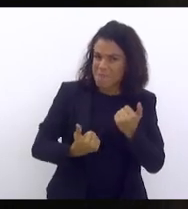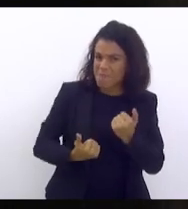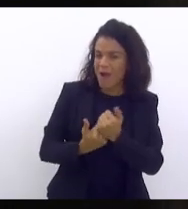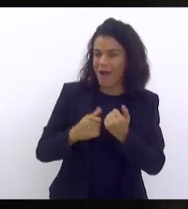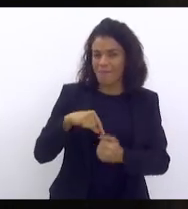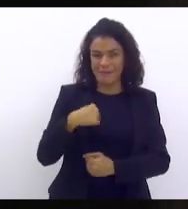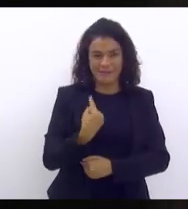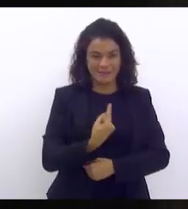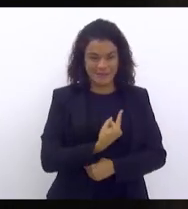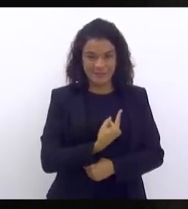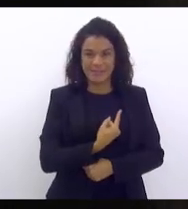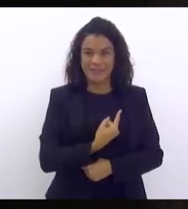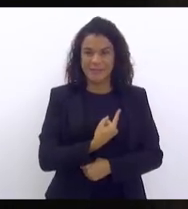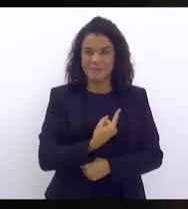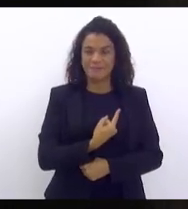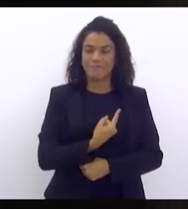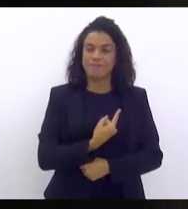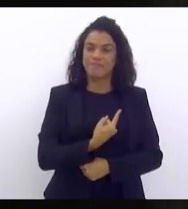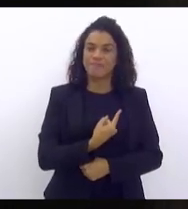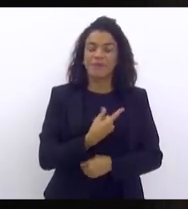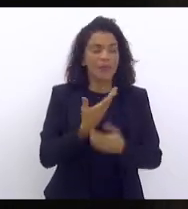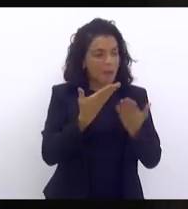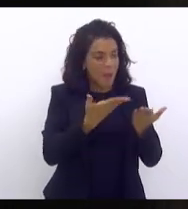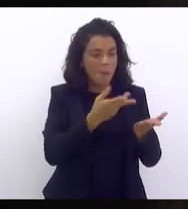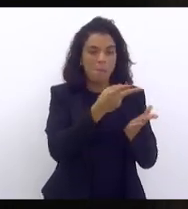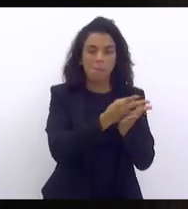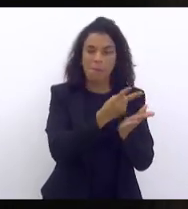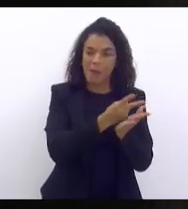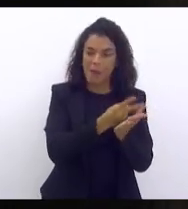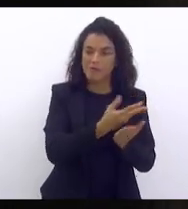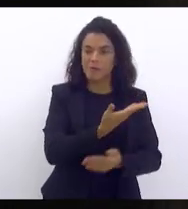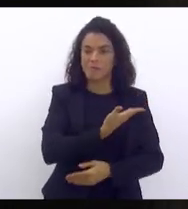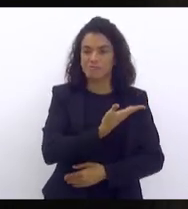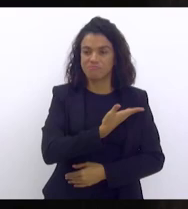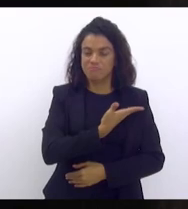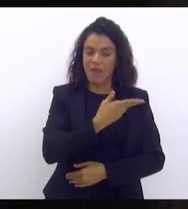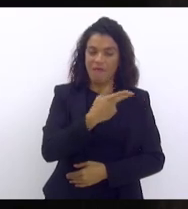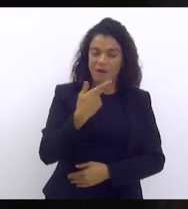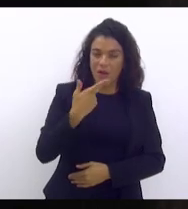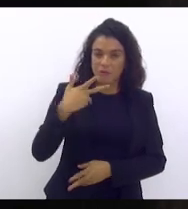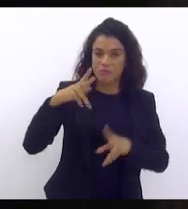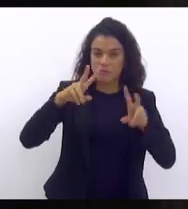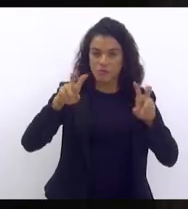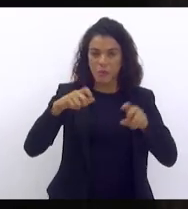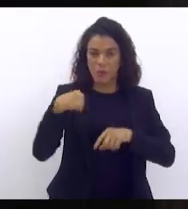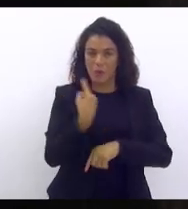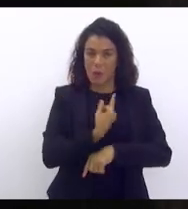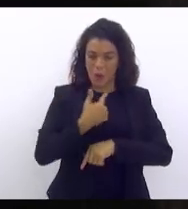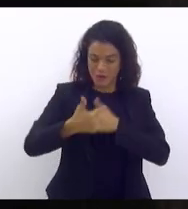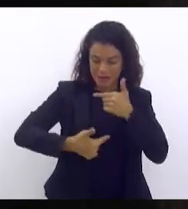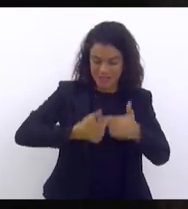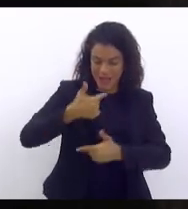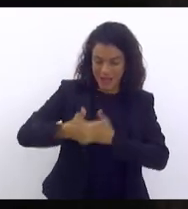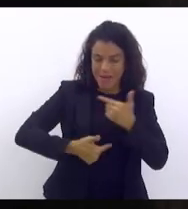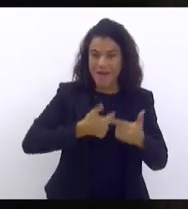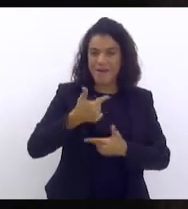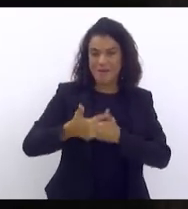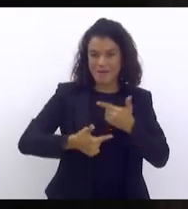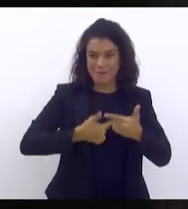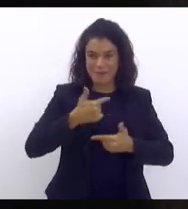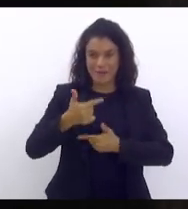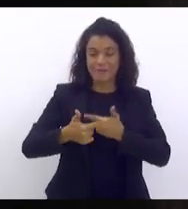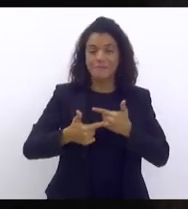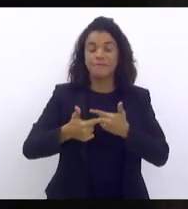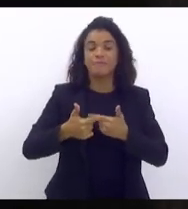gente. E foi o que a nossa companheira falou agora sobre nosso trabalho, que nós,